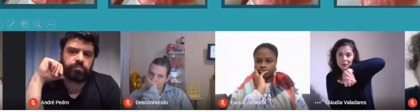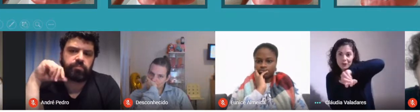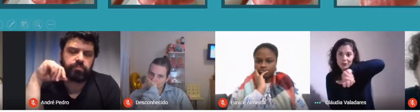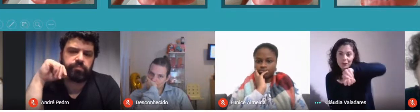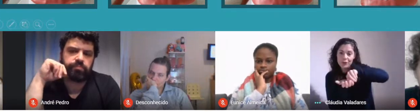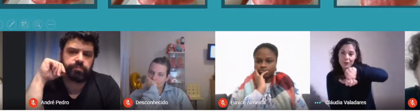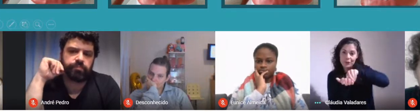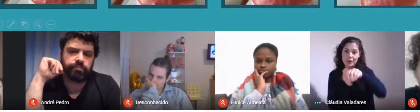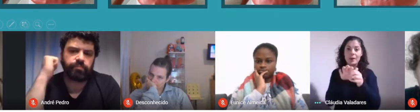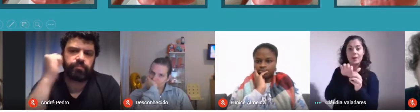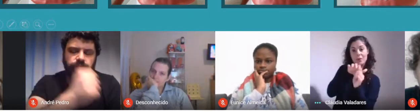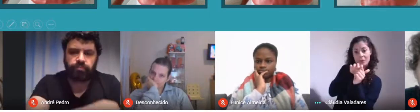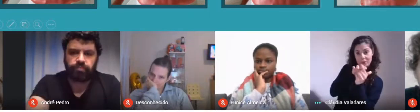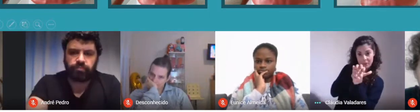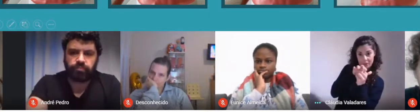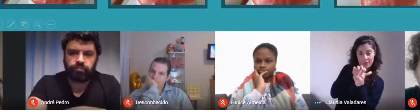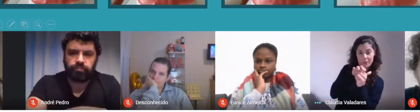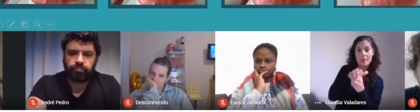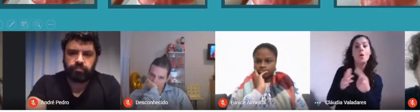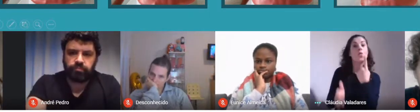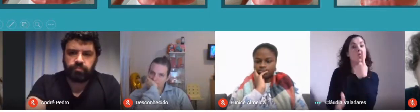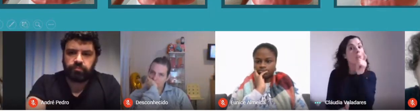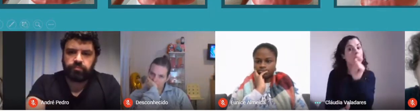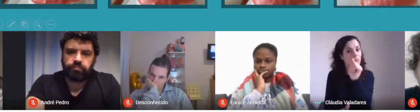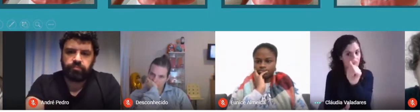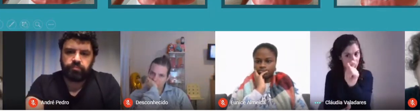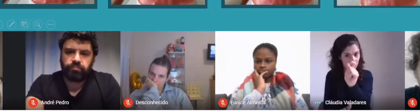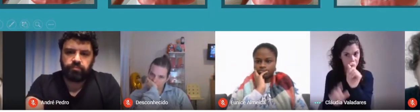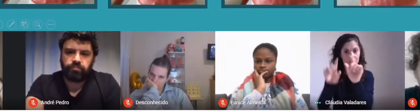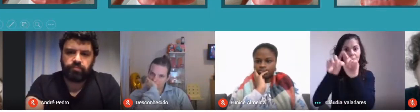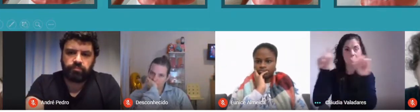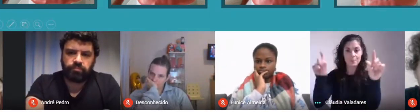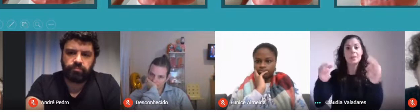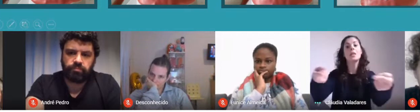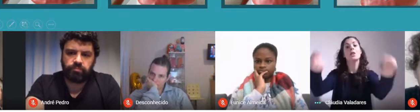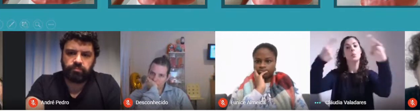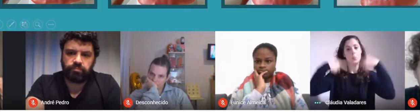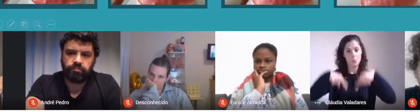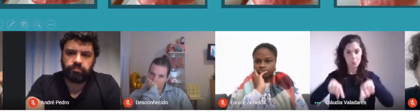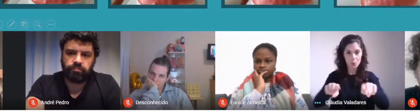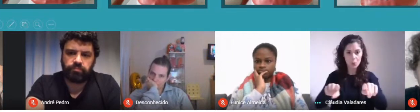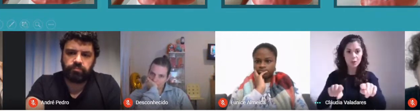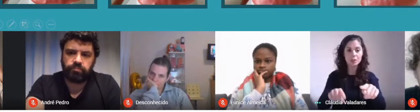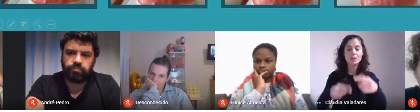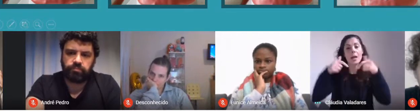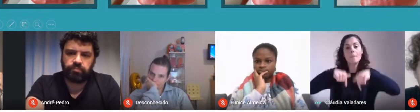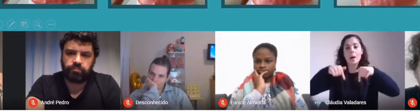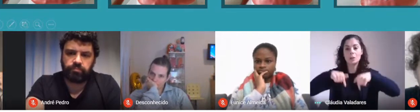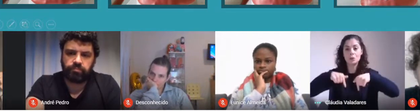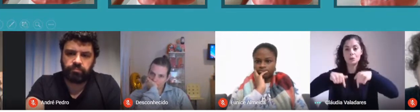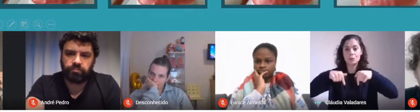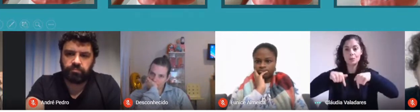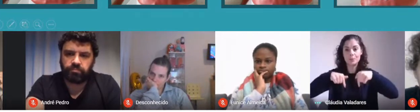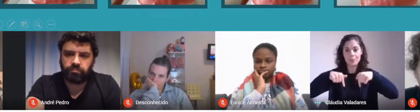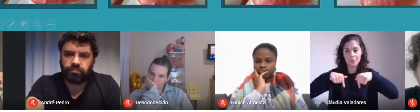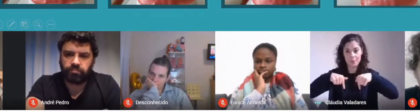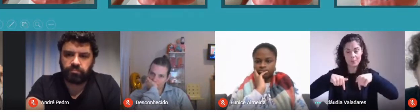todas estas faces durante 1 minuto, passamos para o maxilar inferior, para os dentes de